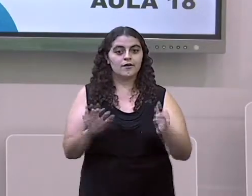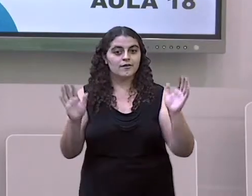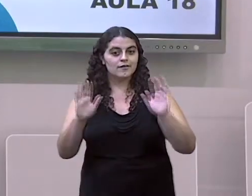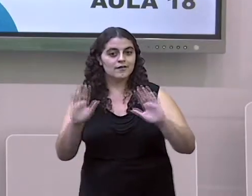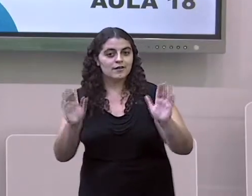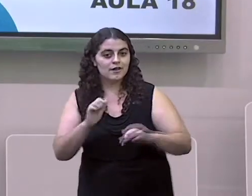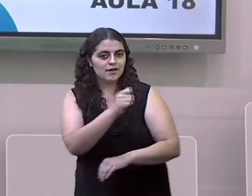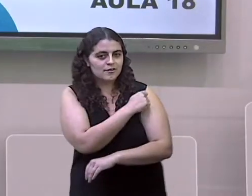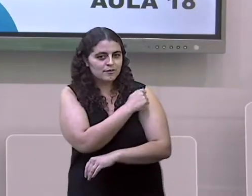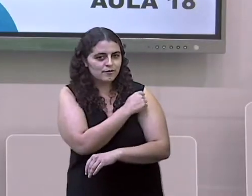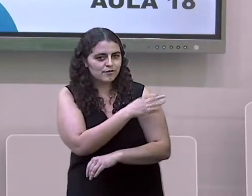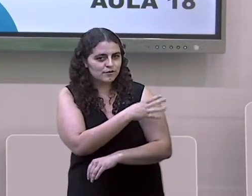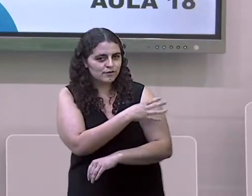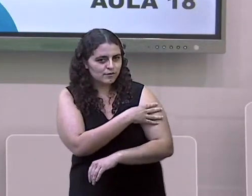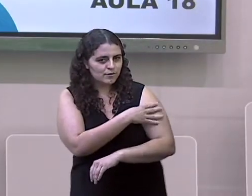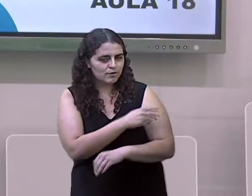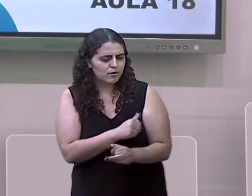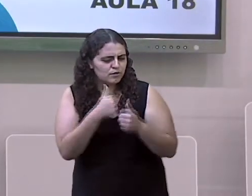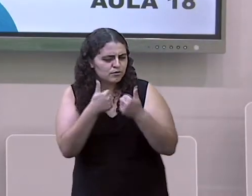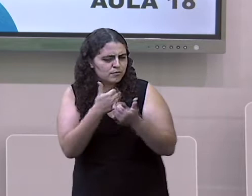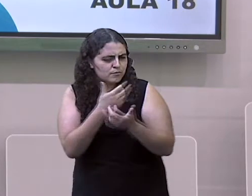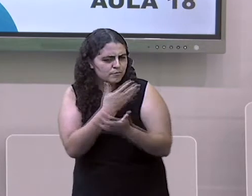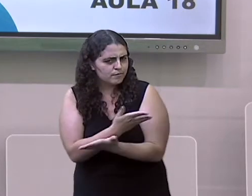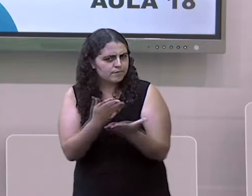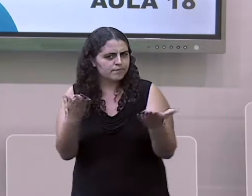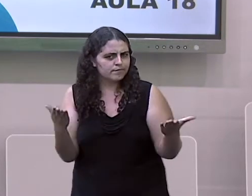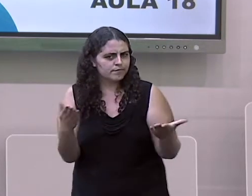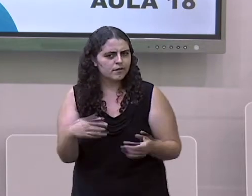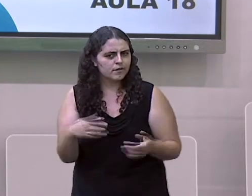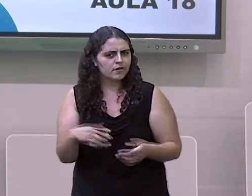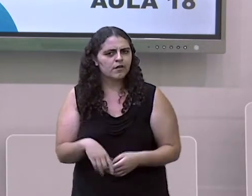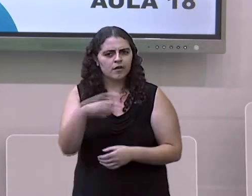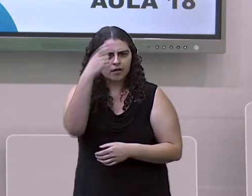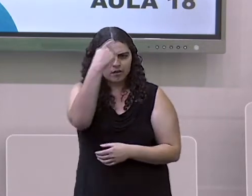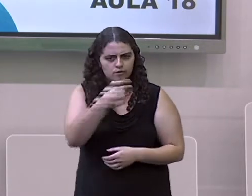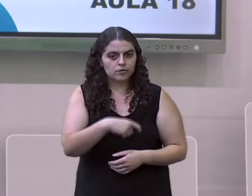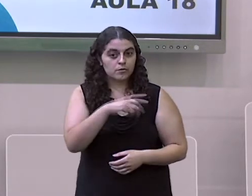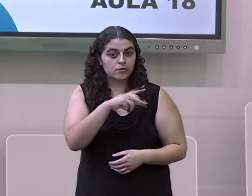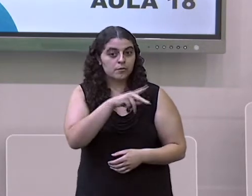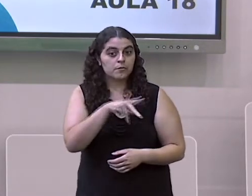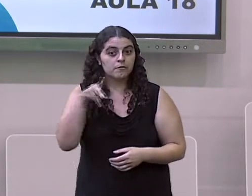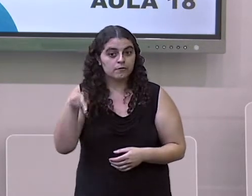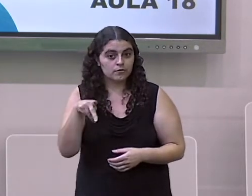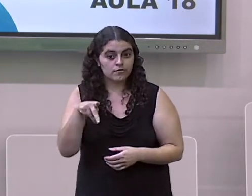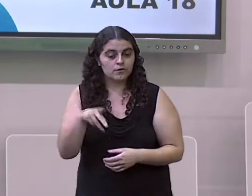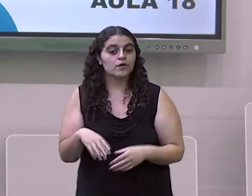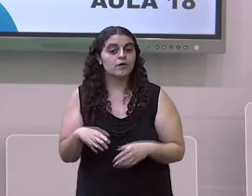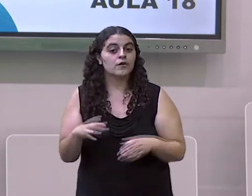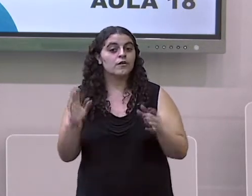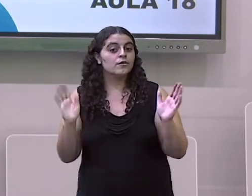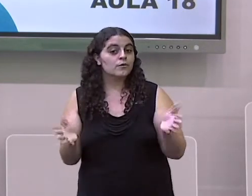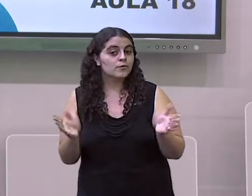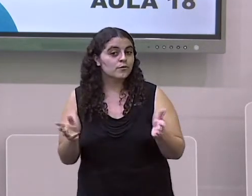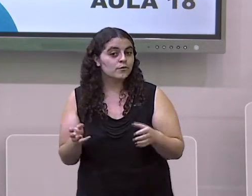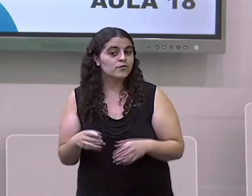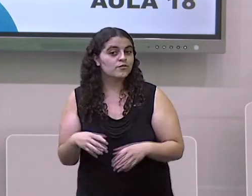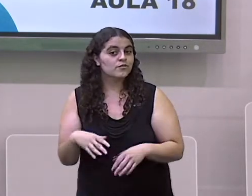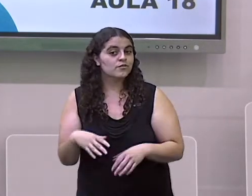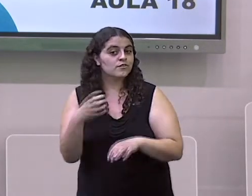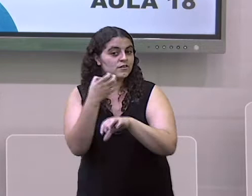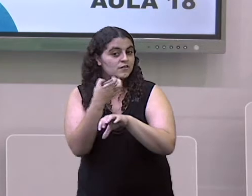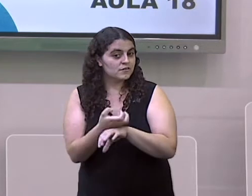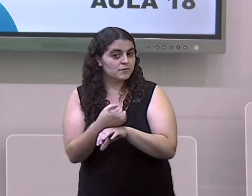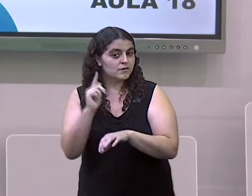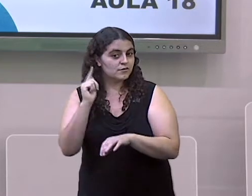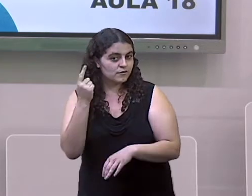Olá, estudantes do quarto ano, tudo bem com vocês? Eu sou o professor Renan e na aula de hoje do componente curricular de